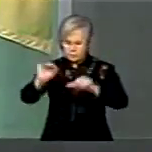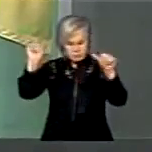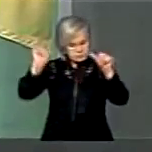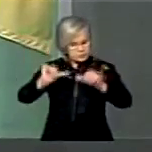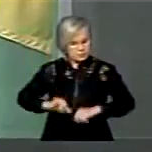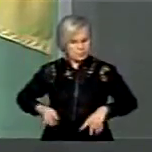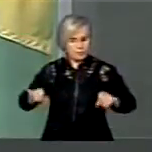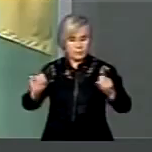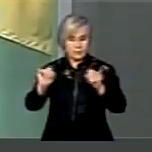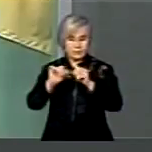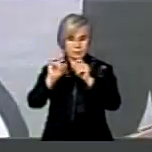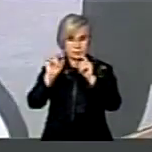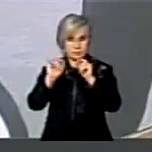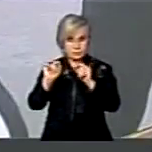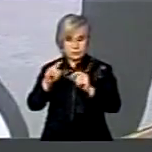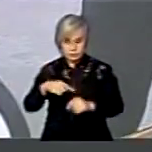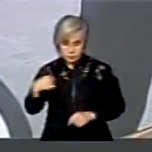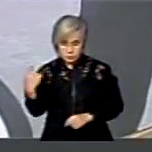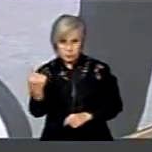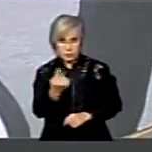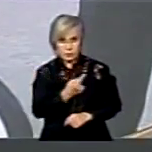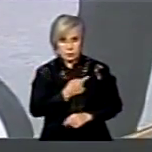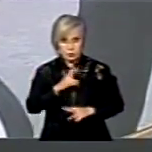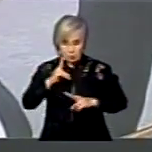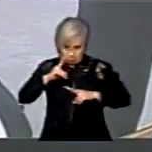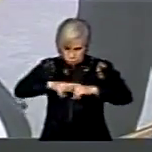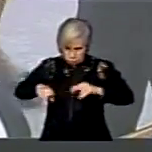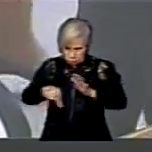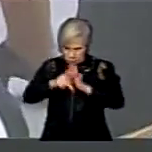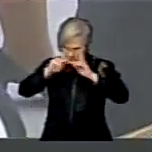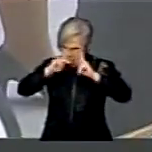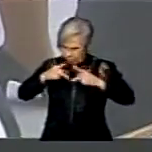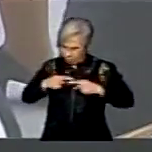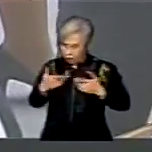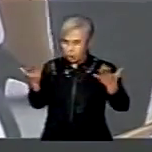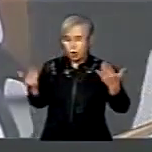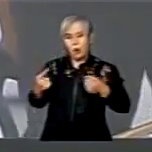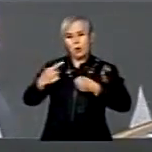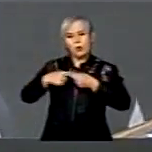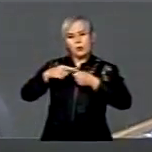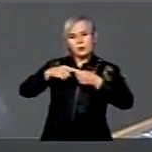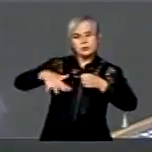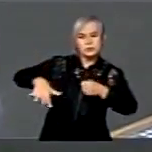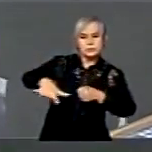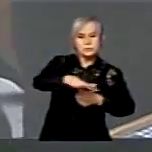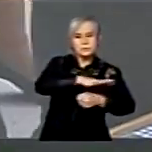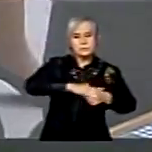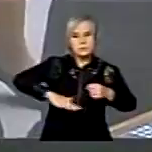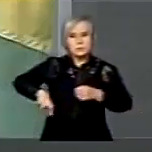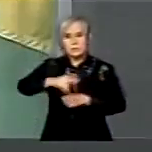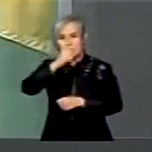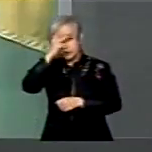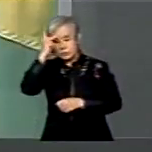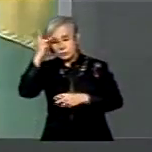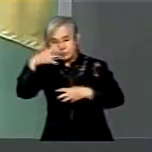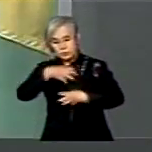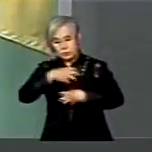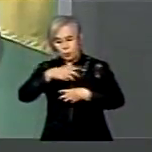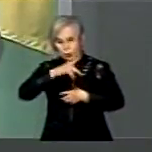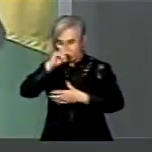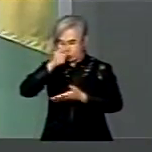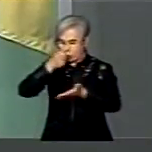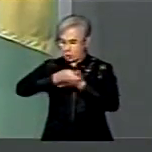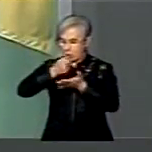que faz com que nós sejamos prisioneiros de nós mesmos. Hoje, a periferia das cidades, as pessoas são obrigadas a morar